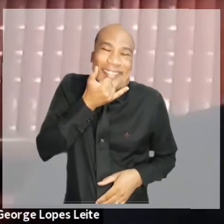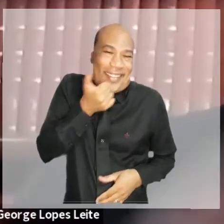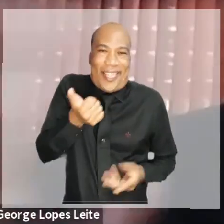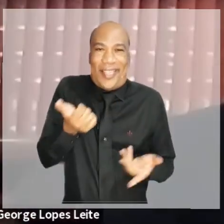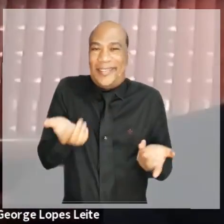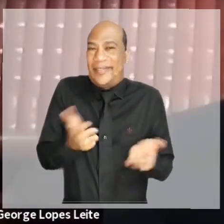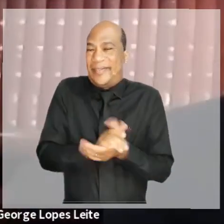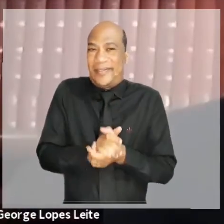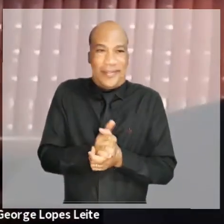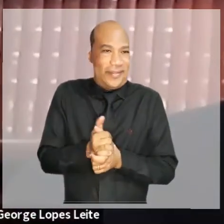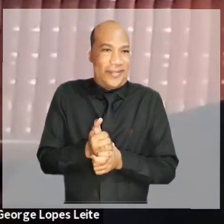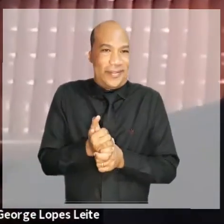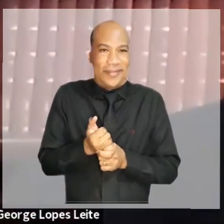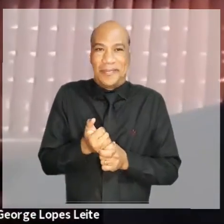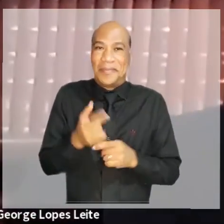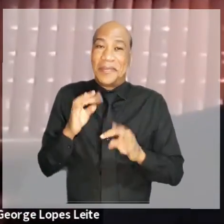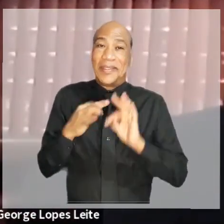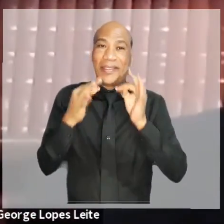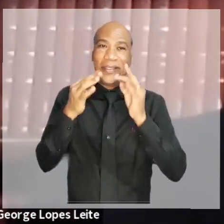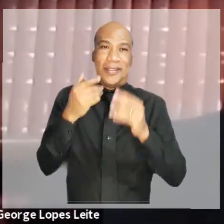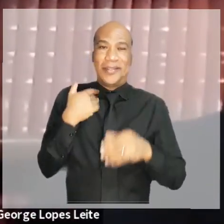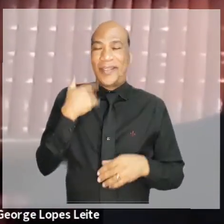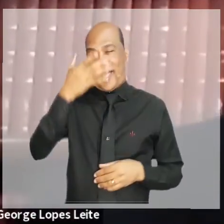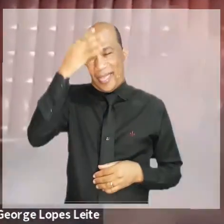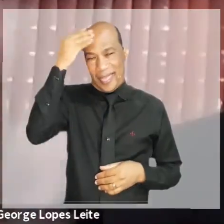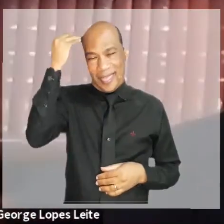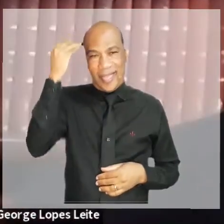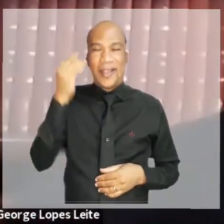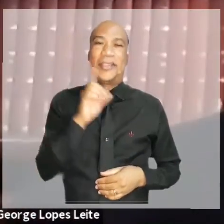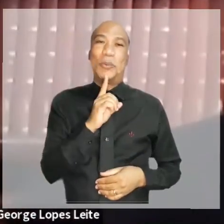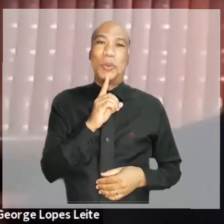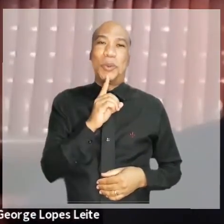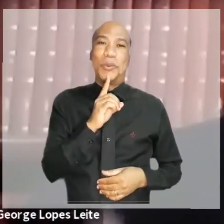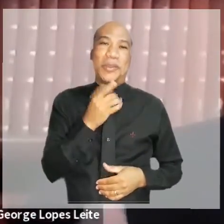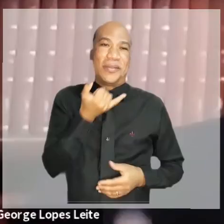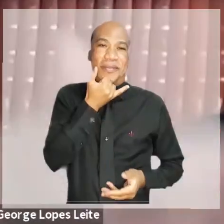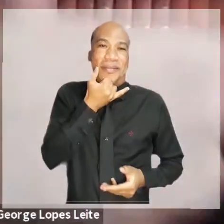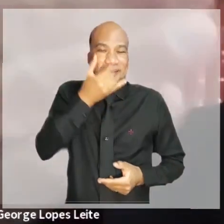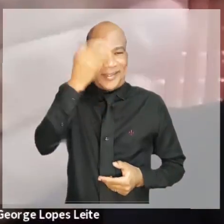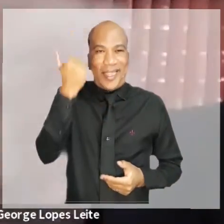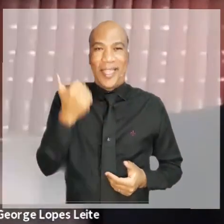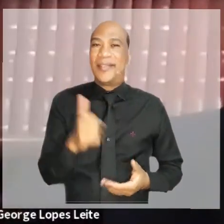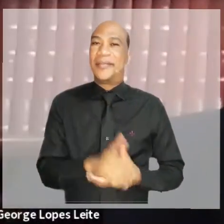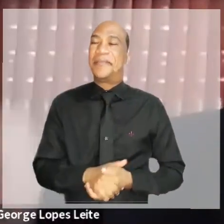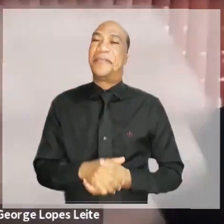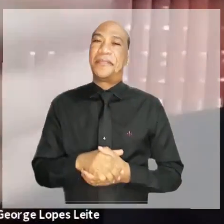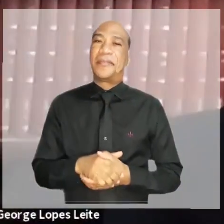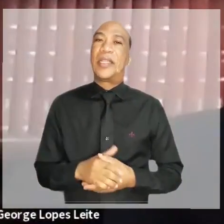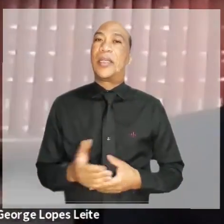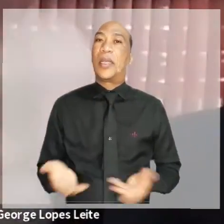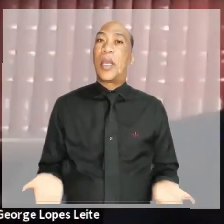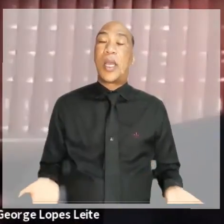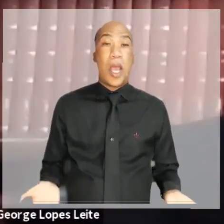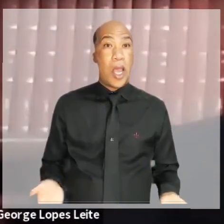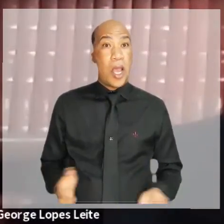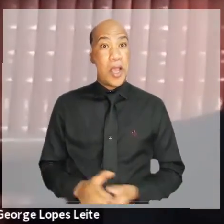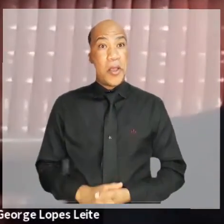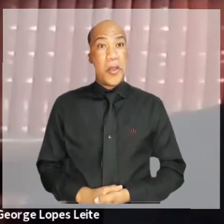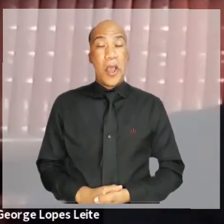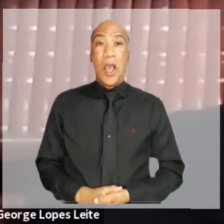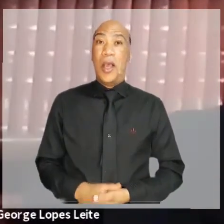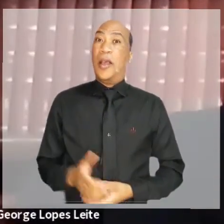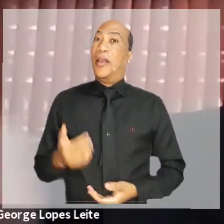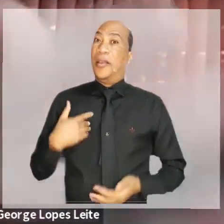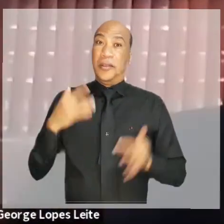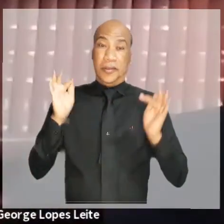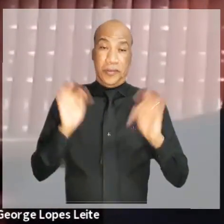Então, minhas palavras serão breves, é apenas, fundamentalmente, um agradecimento a todos esses ilustres palestrantes